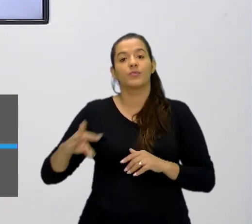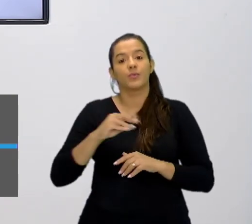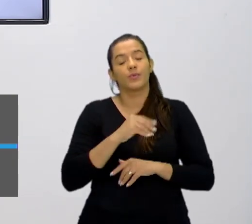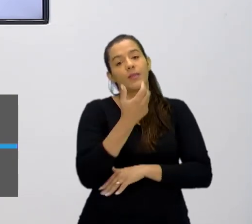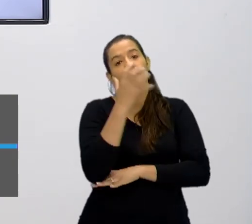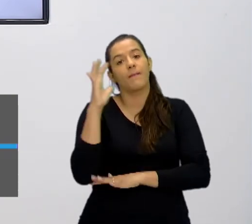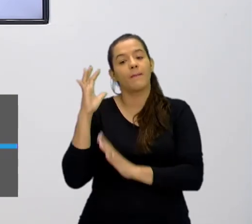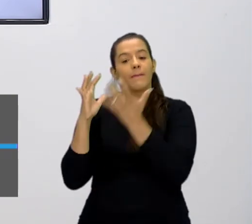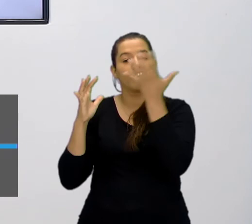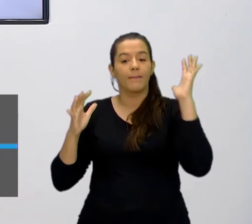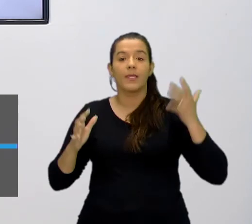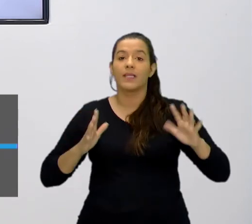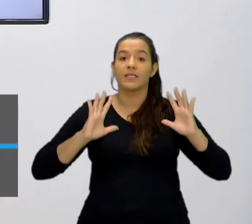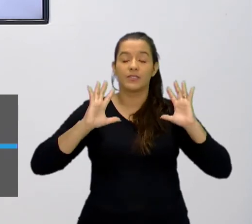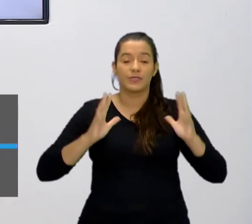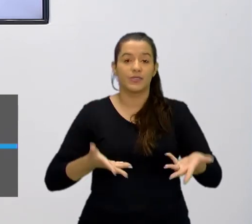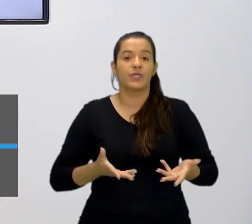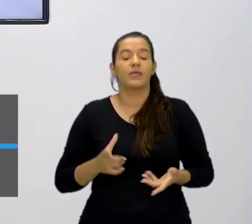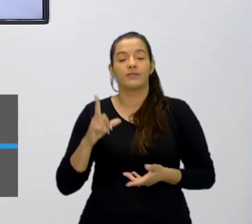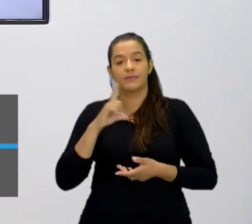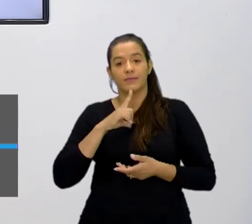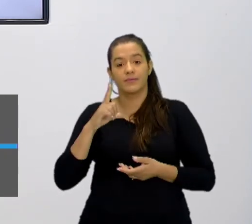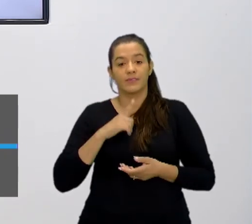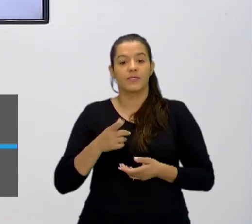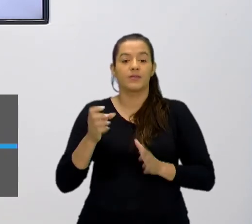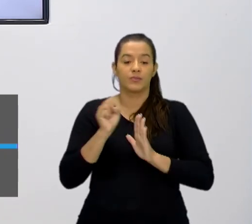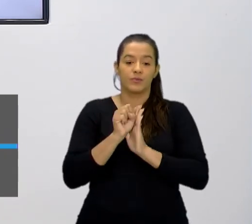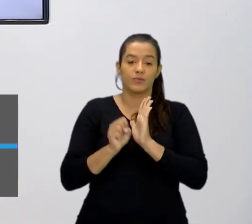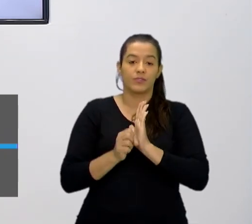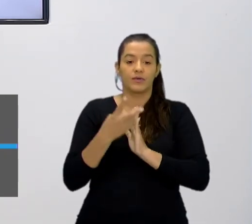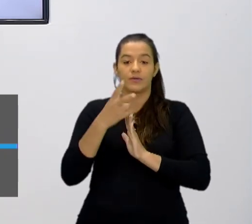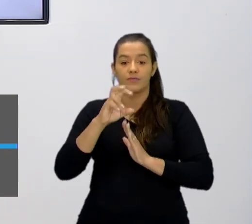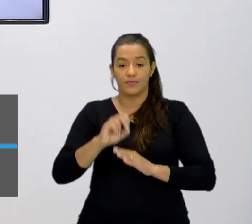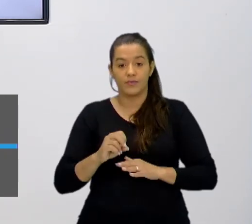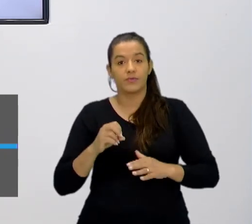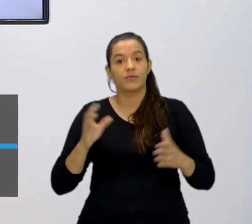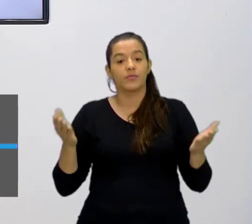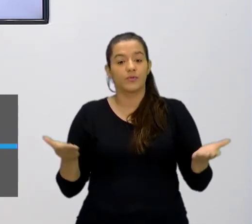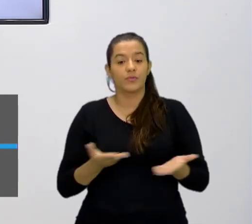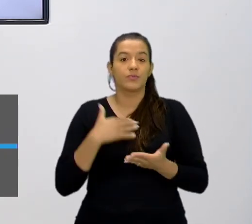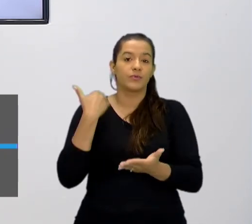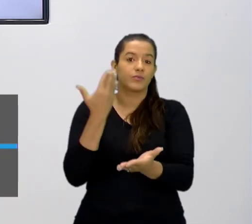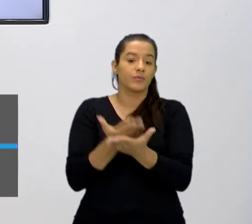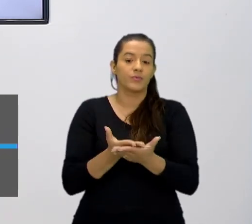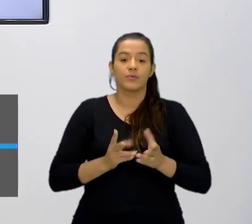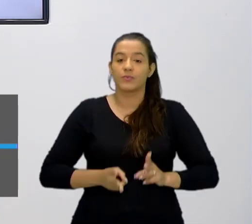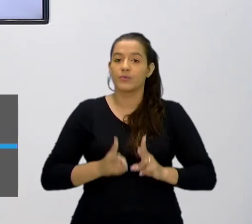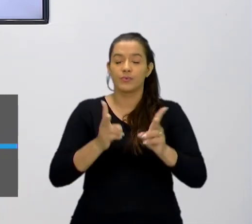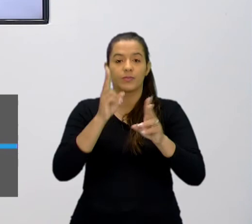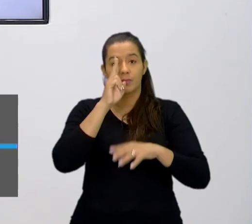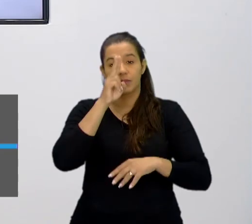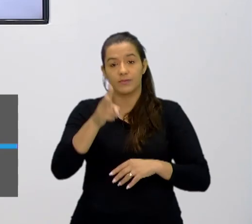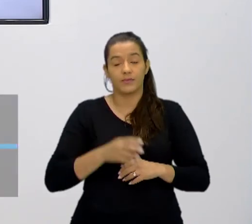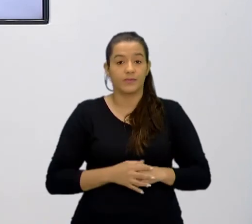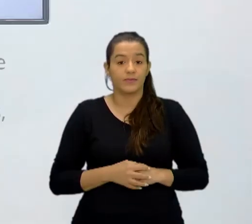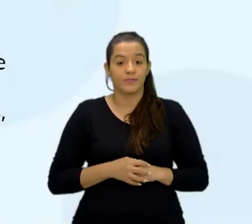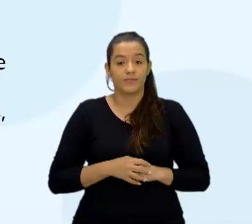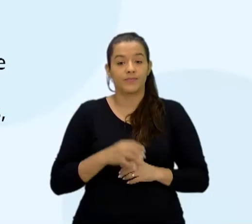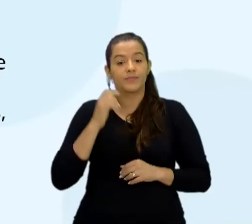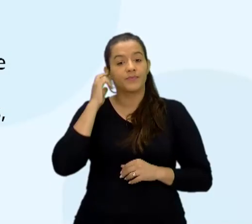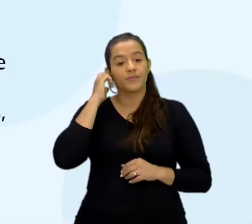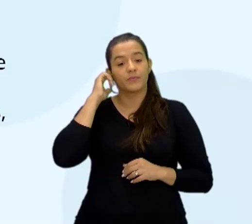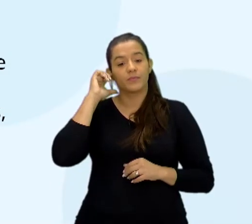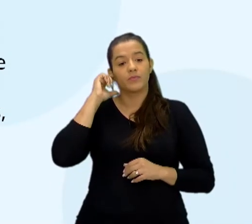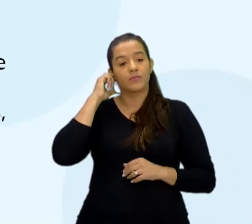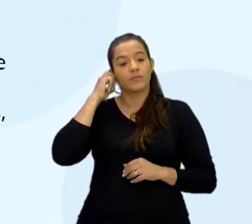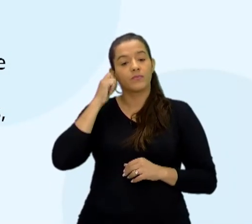aí, ela já nasceu ali no século XX, hoje muito mais intensa, tá ok? E ainda temos